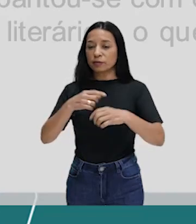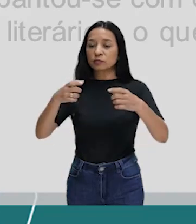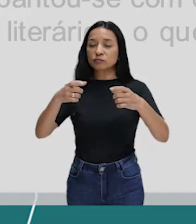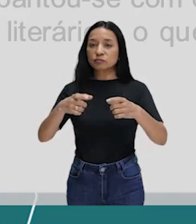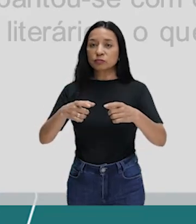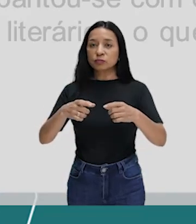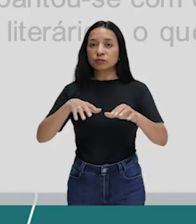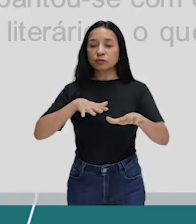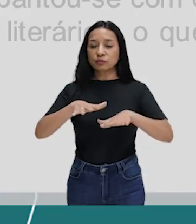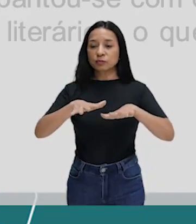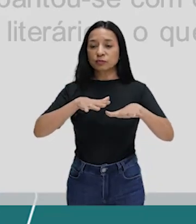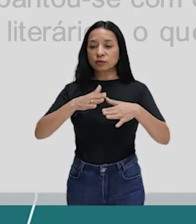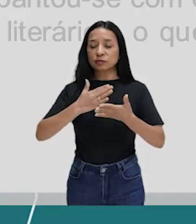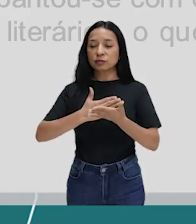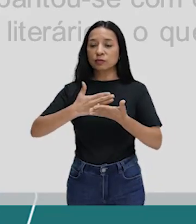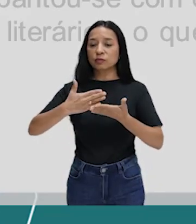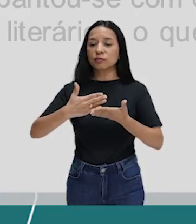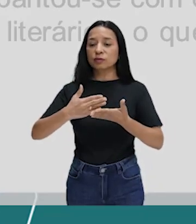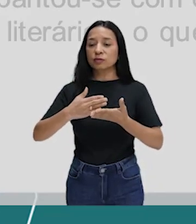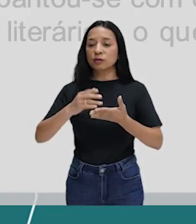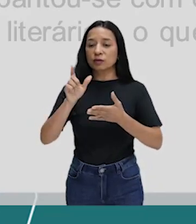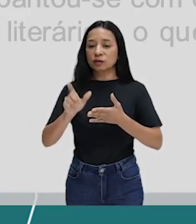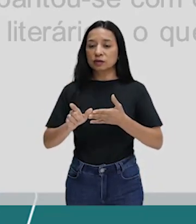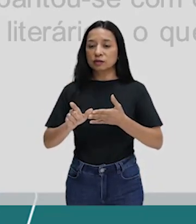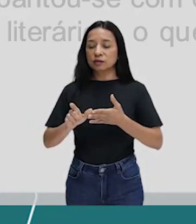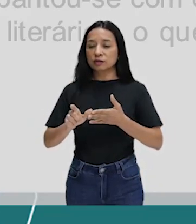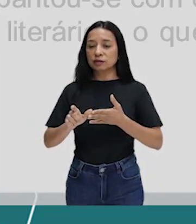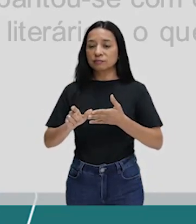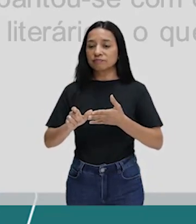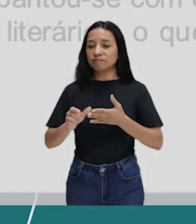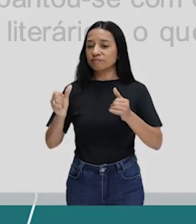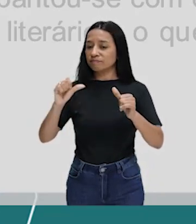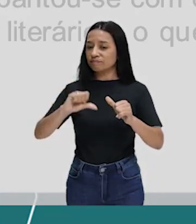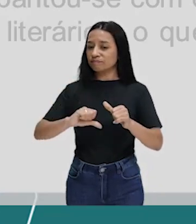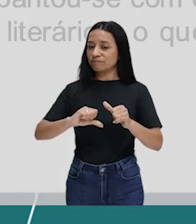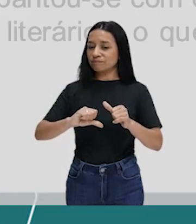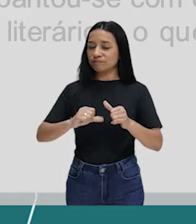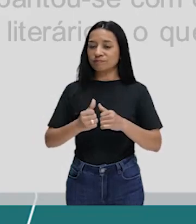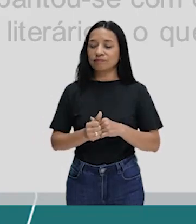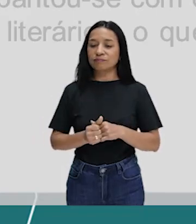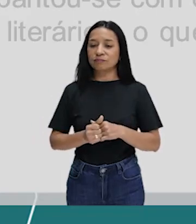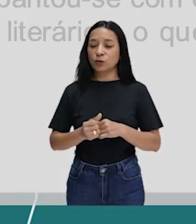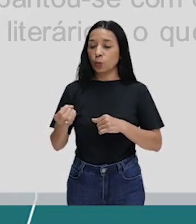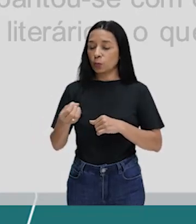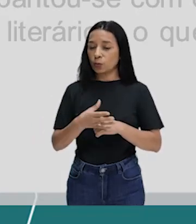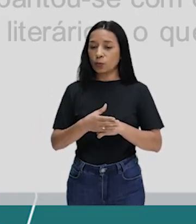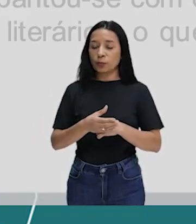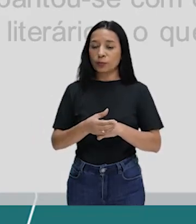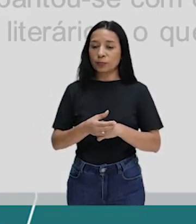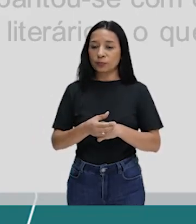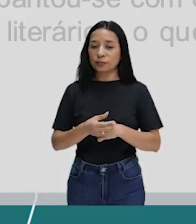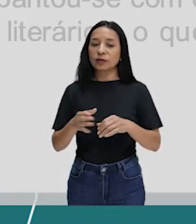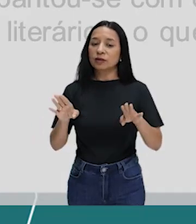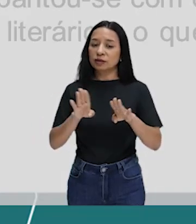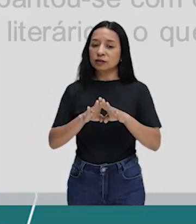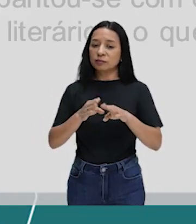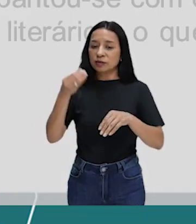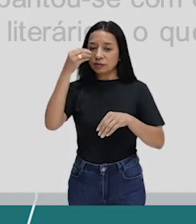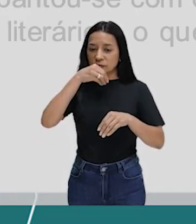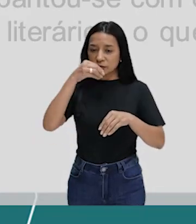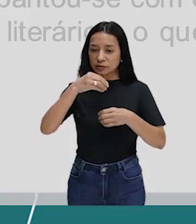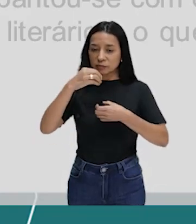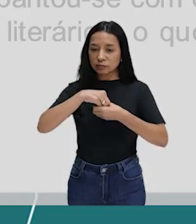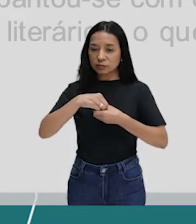o movimento passou a ser considerado fora de moda, e aí foi o motim para o enfraquecimento desse parnasianismo